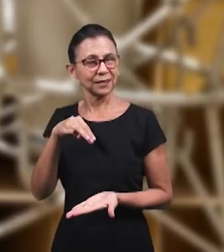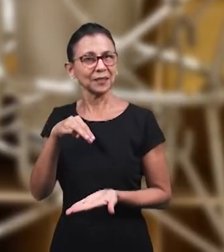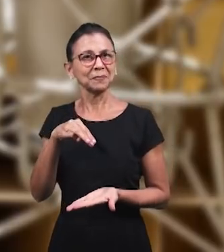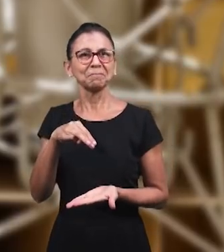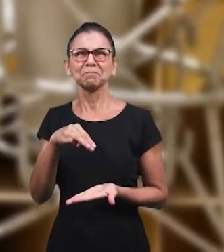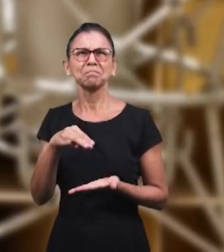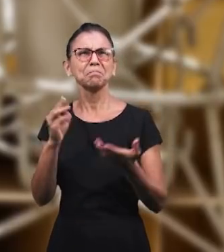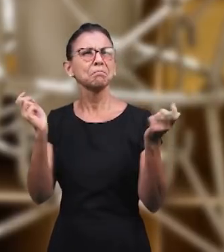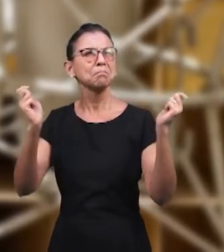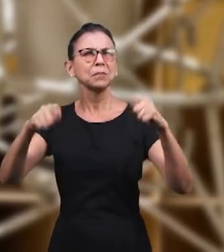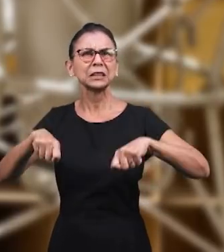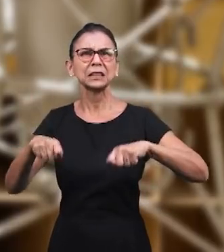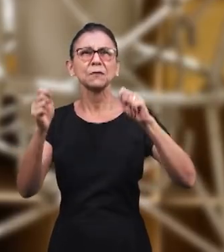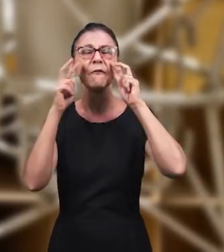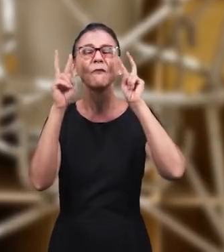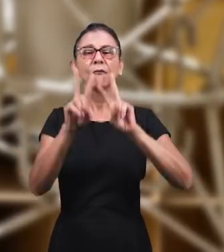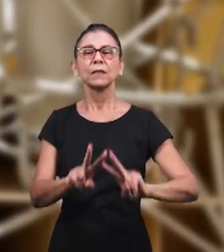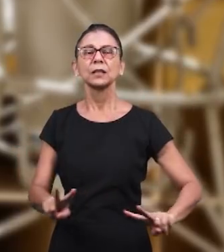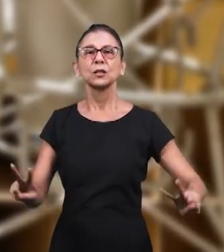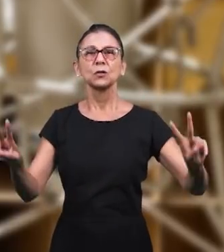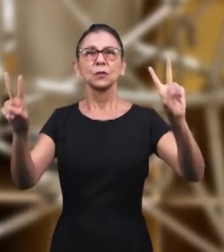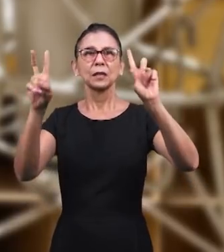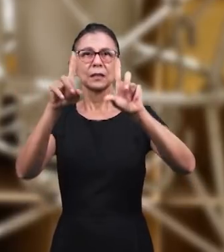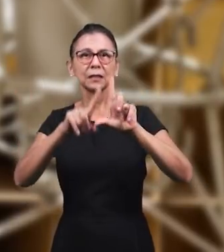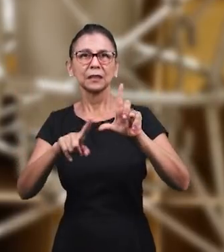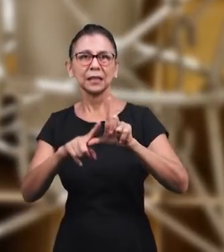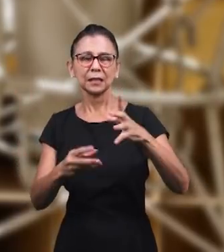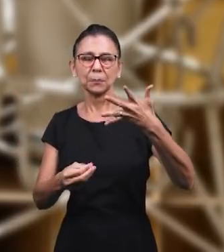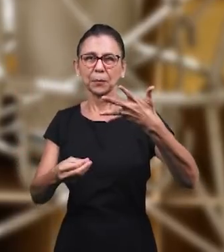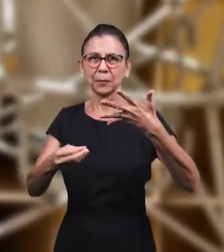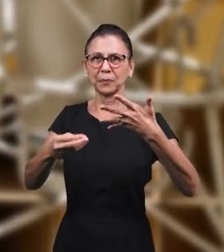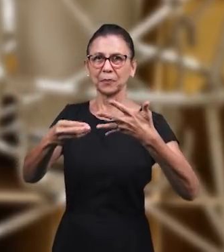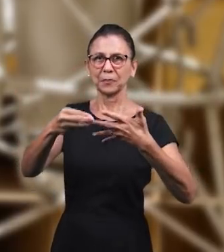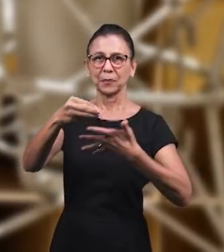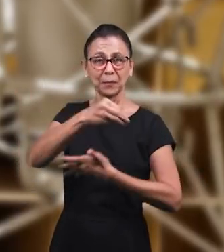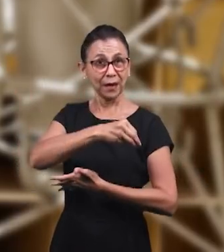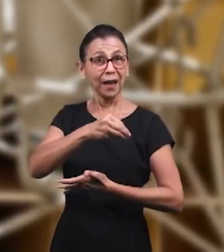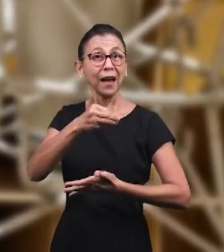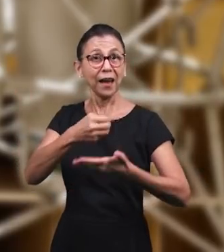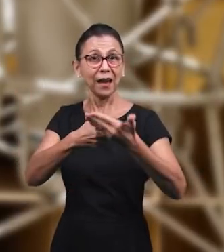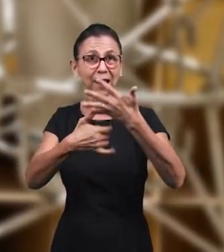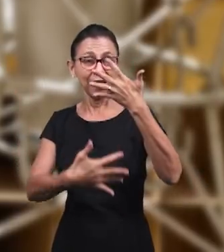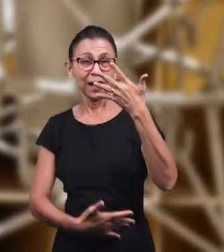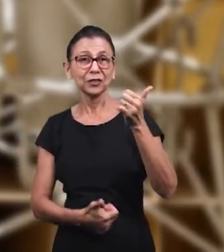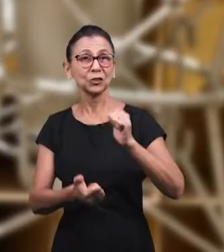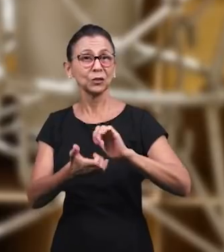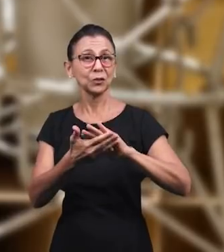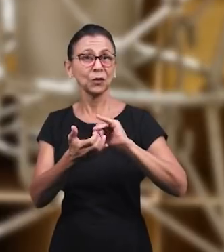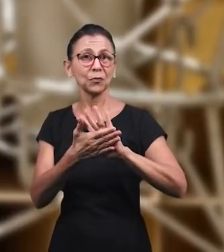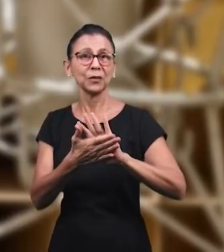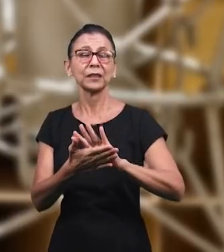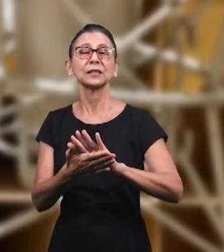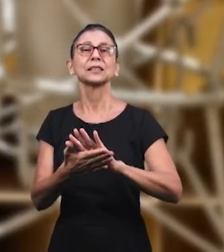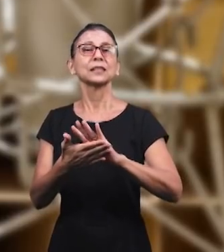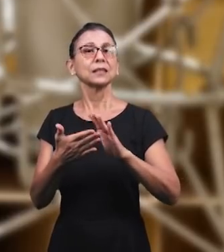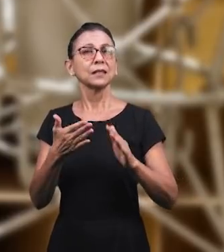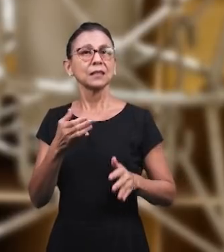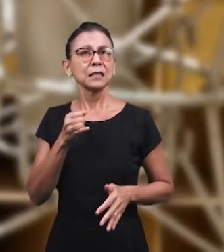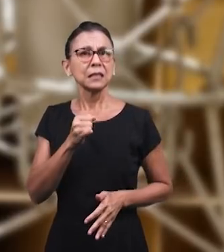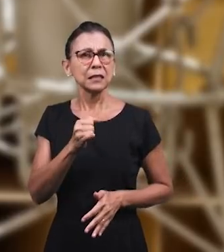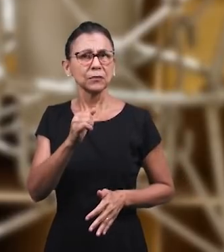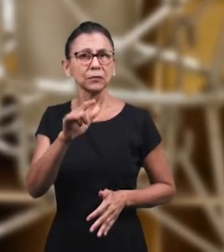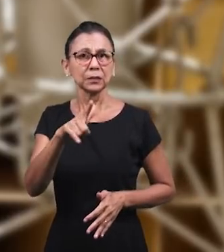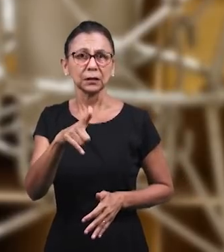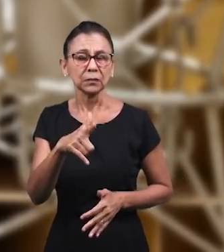Cristã Maranata, é possível visualizar letras, cifras e partituras da coletânea para você cantar e louvar a qualquer momento. Se